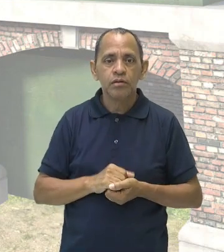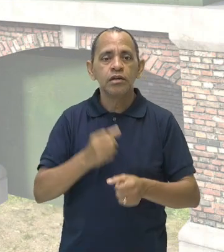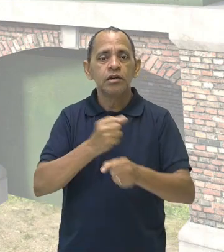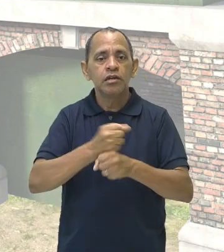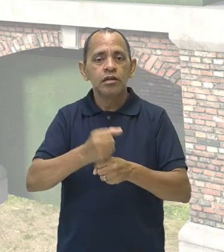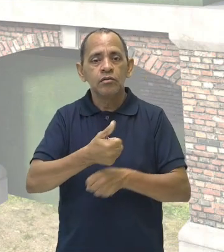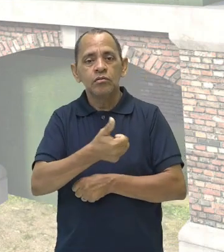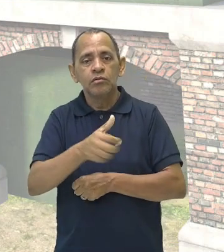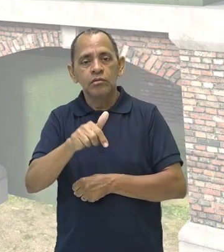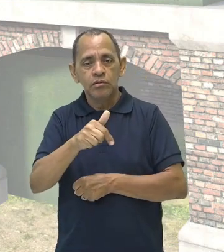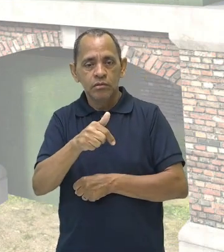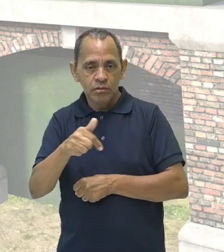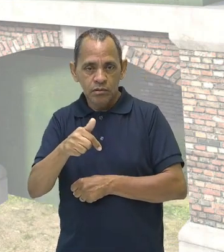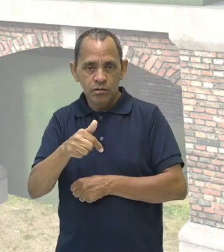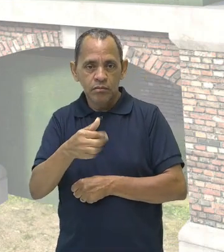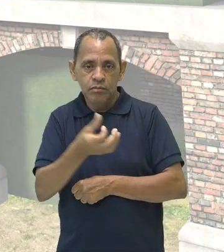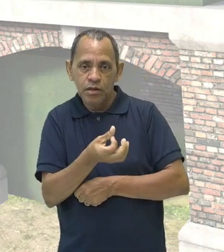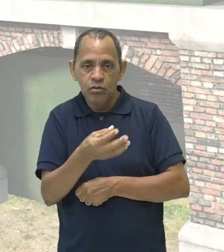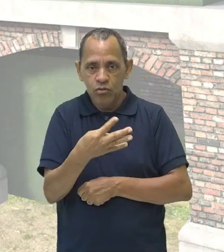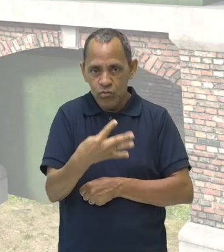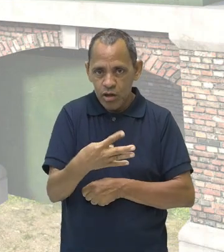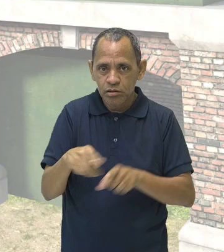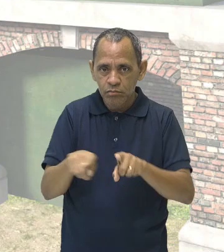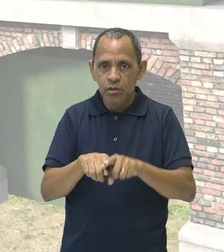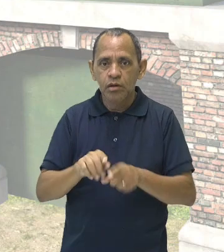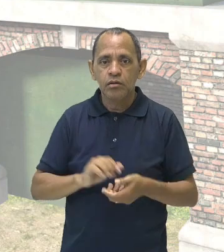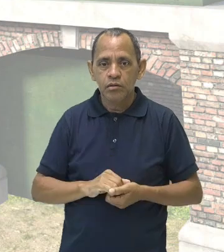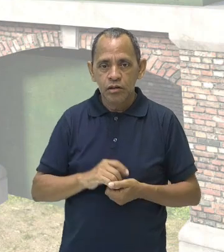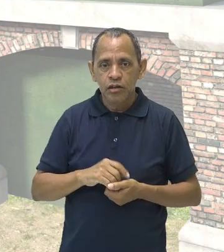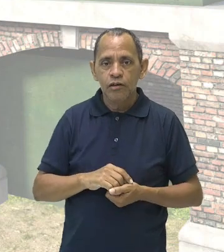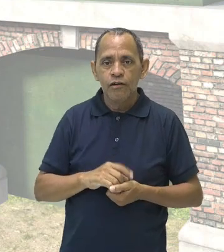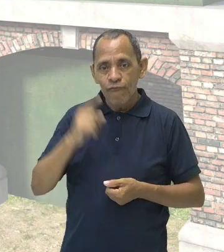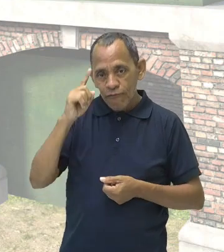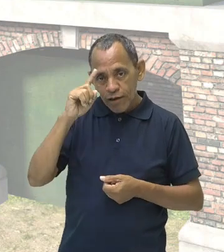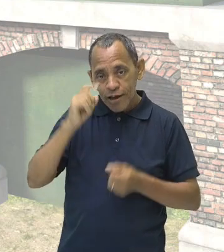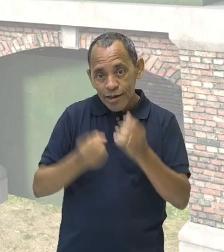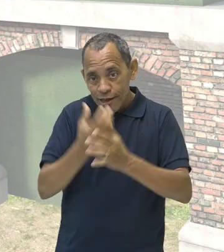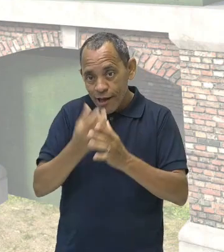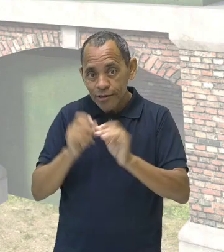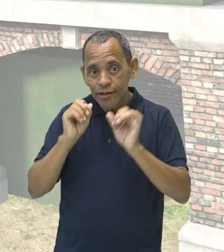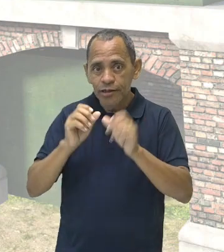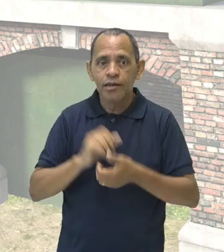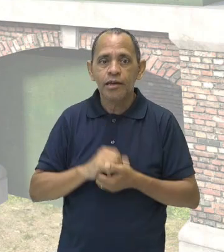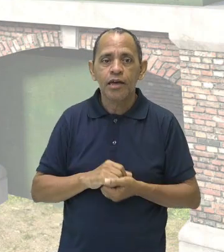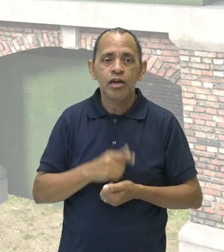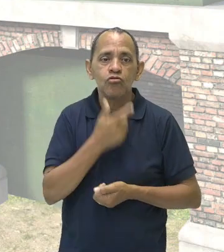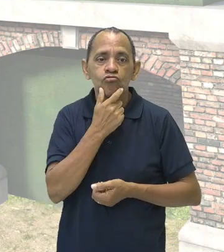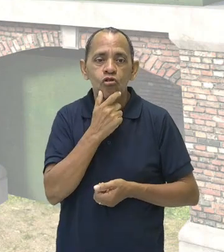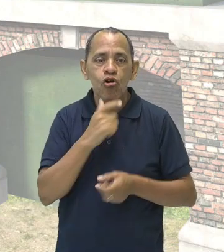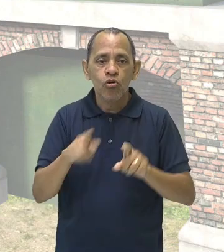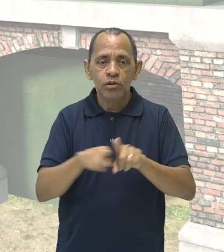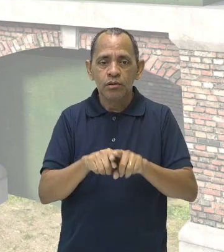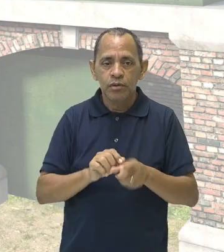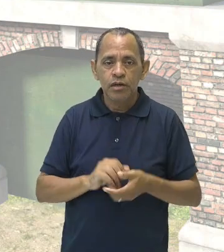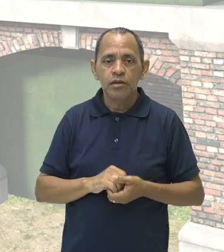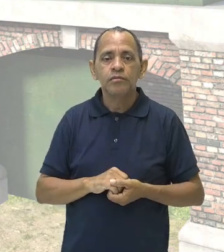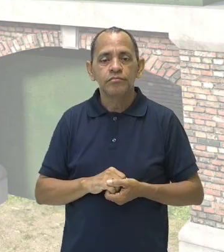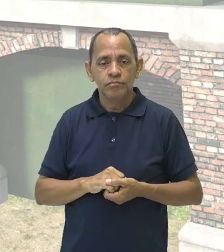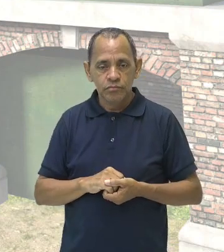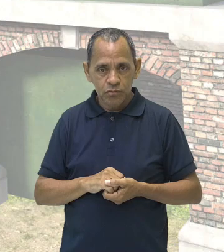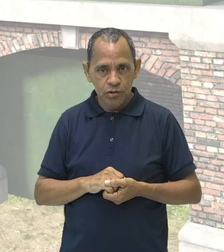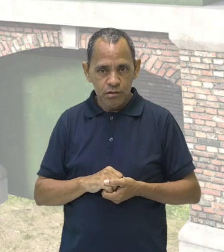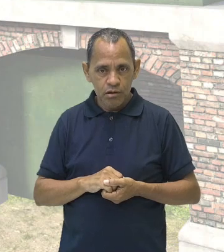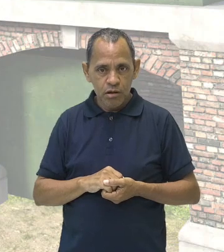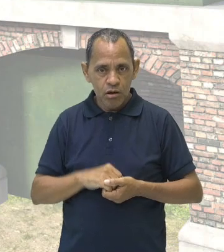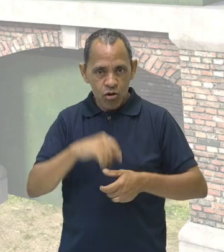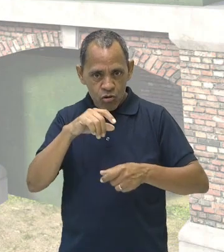1764, inventada por James Hargreaves. Essa spin jenny foi uma máquina de fiar que permitia